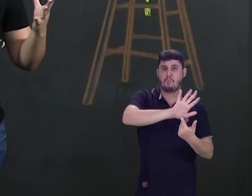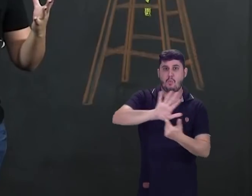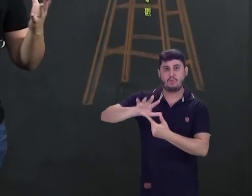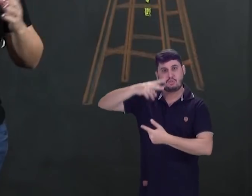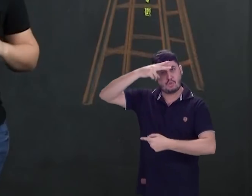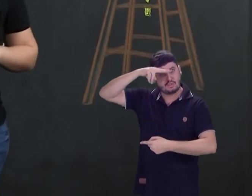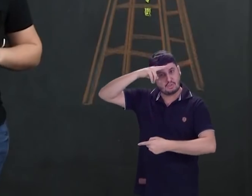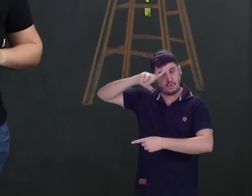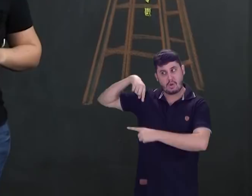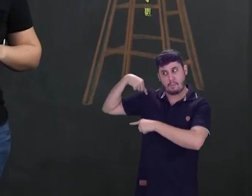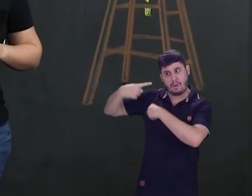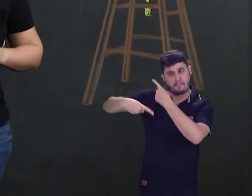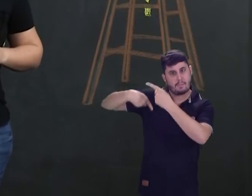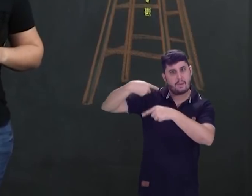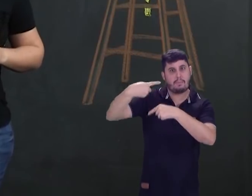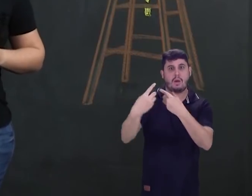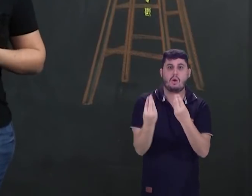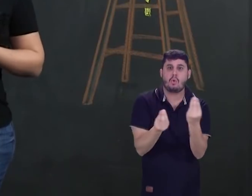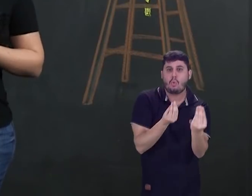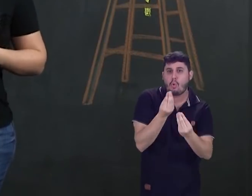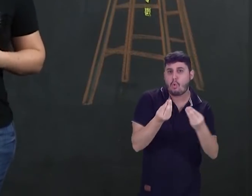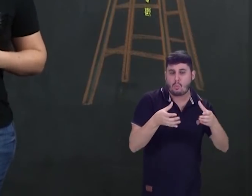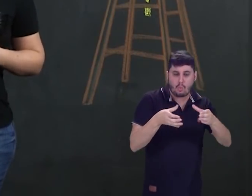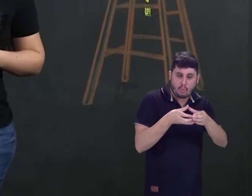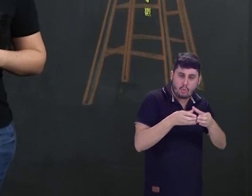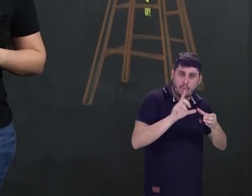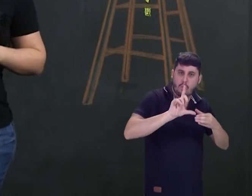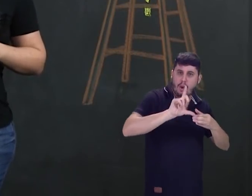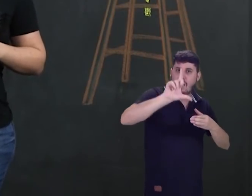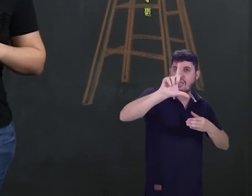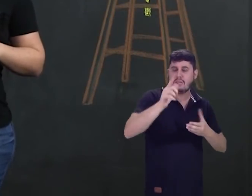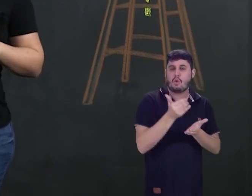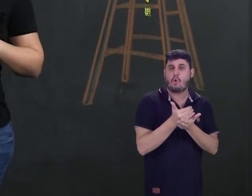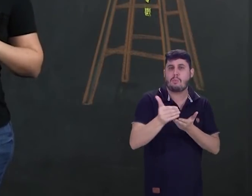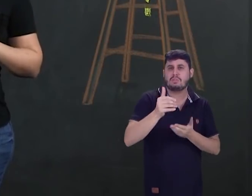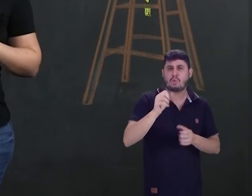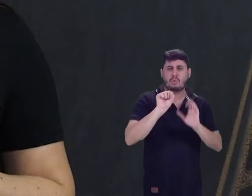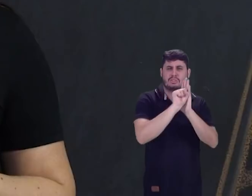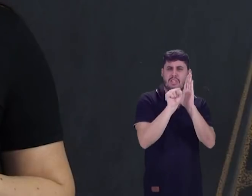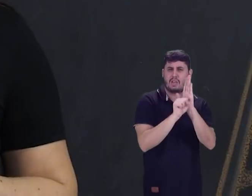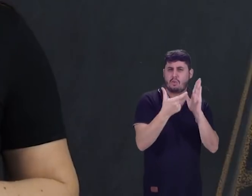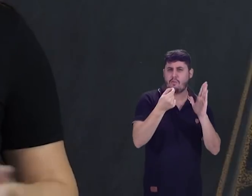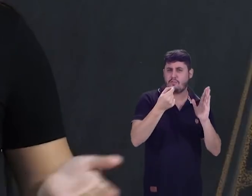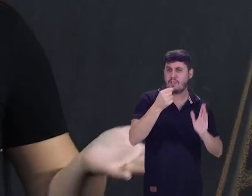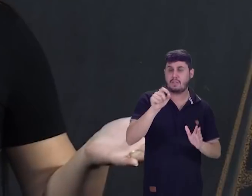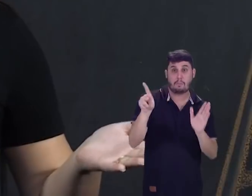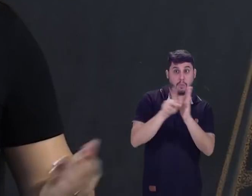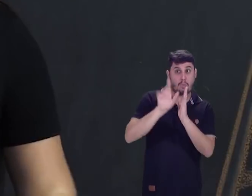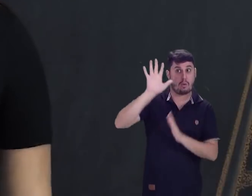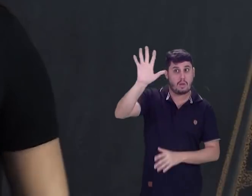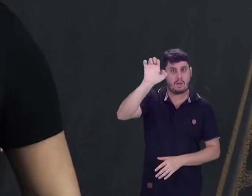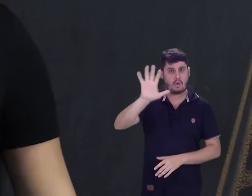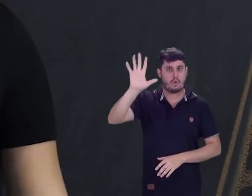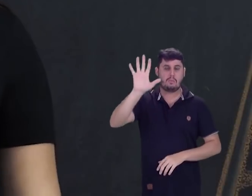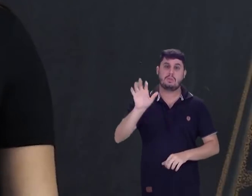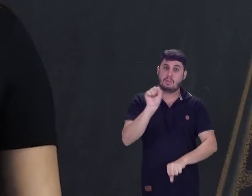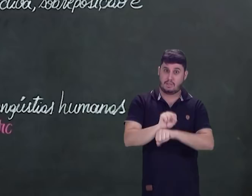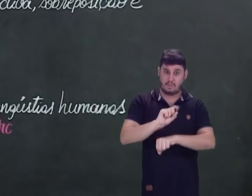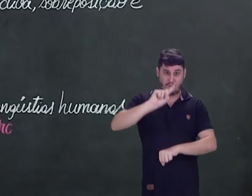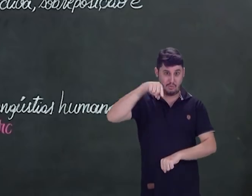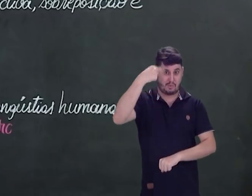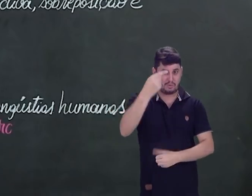bem geral de o que foram as vanguardas europeias do início do século XX. E até a